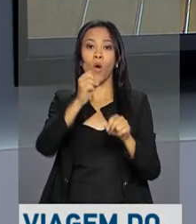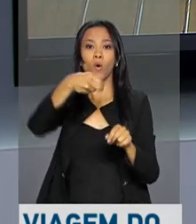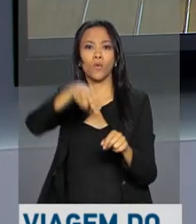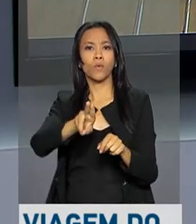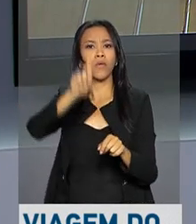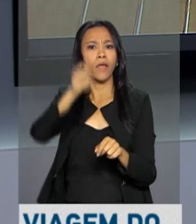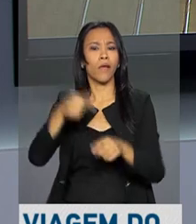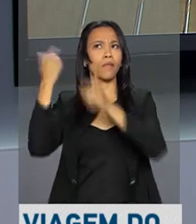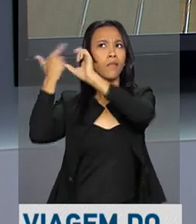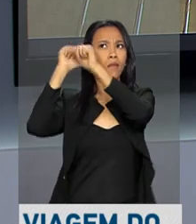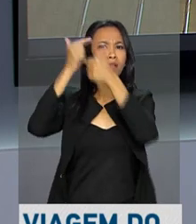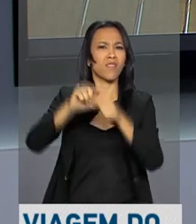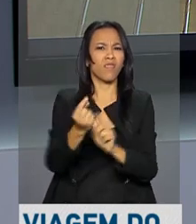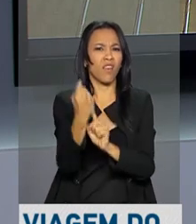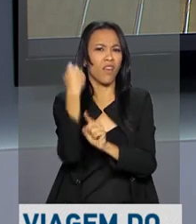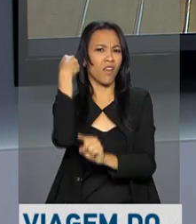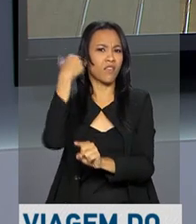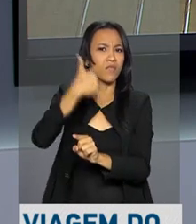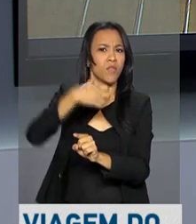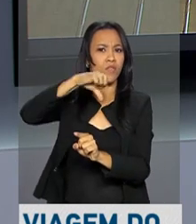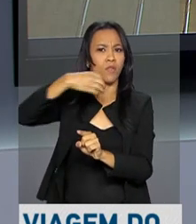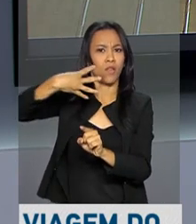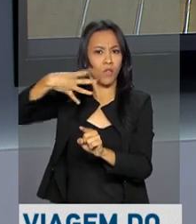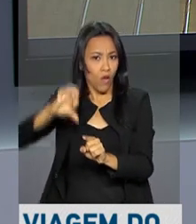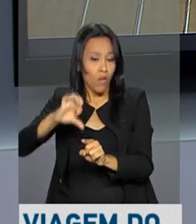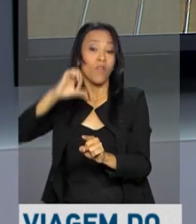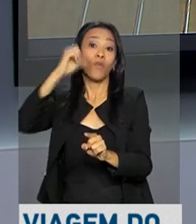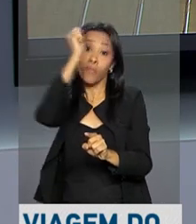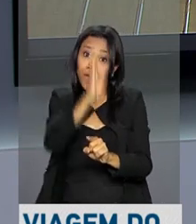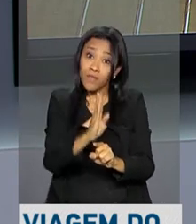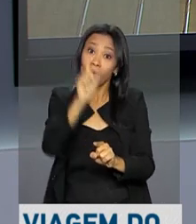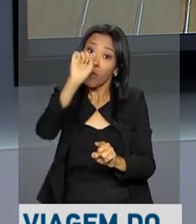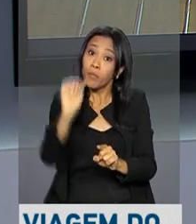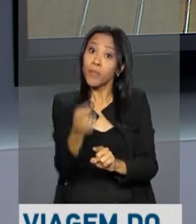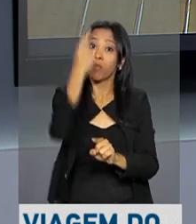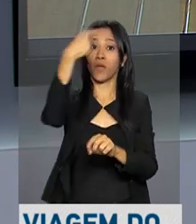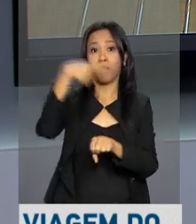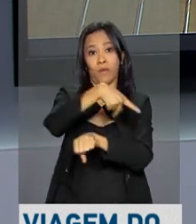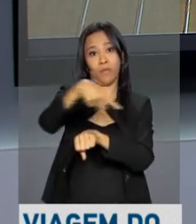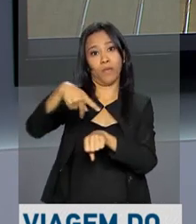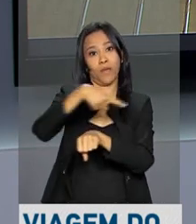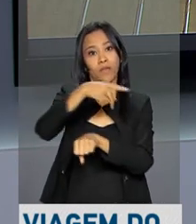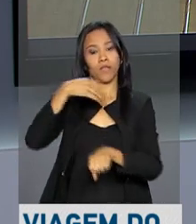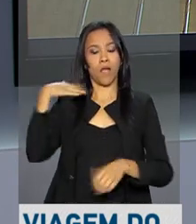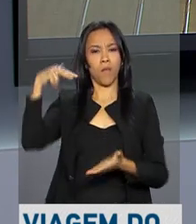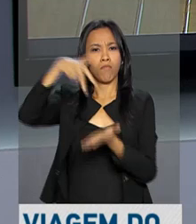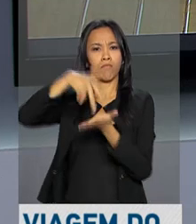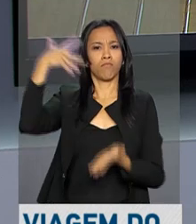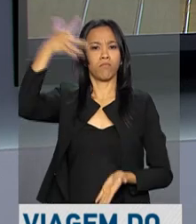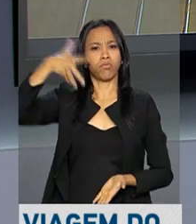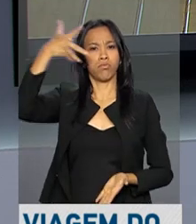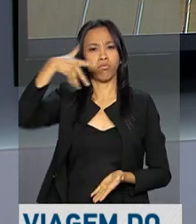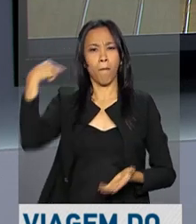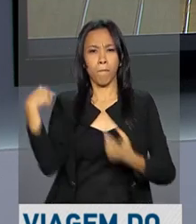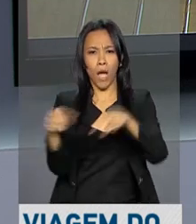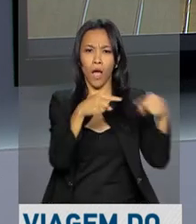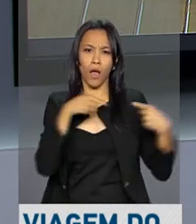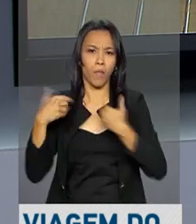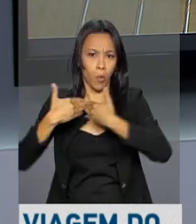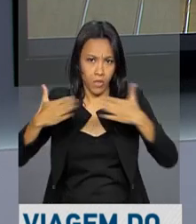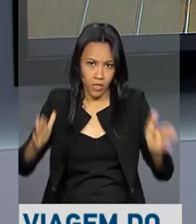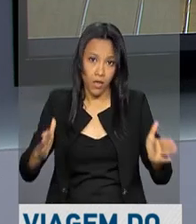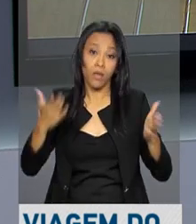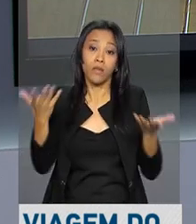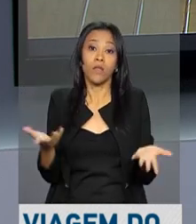é tradição, desde 1949, o Brasil é o primeiro país a se pronunciar nos debates gerais da Assembleia.